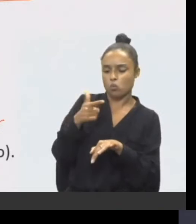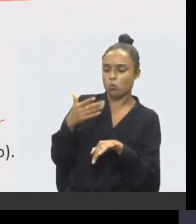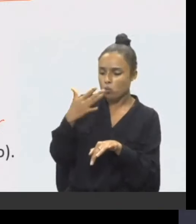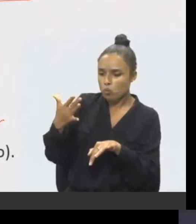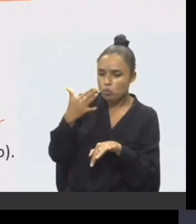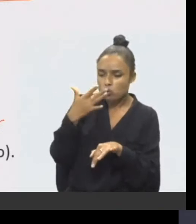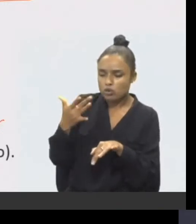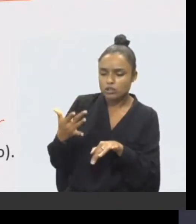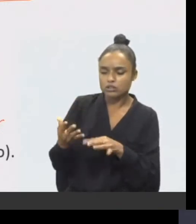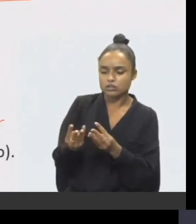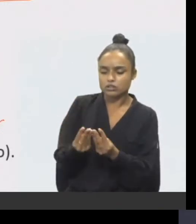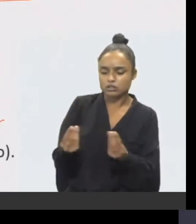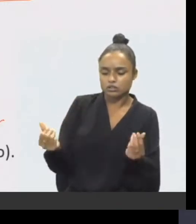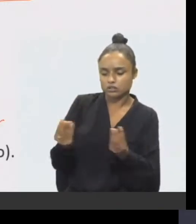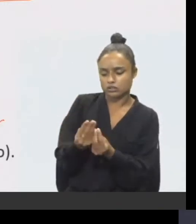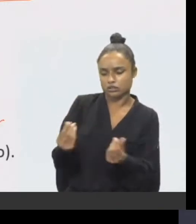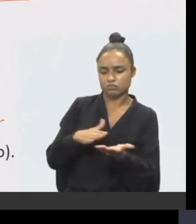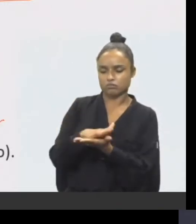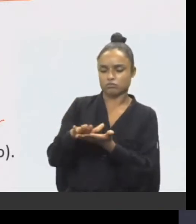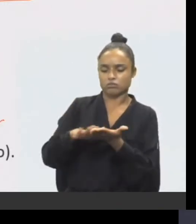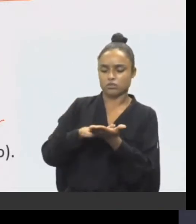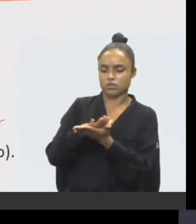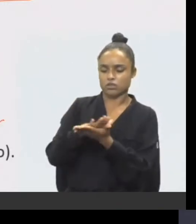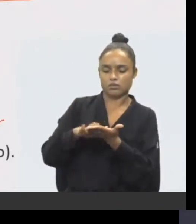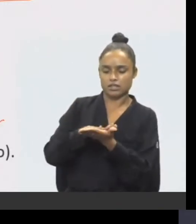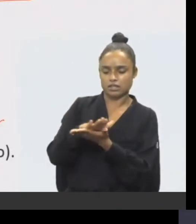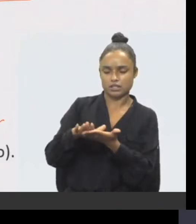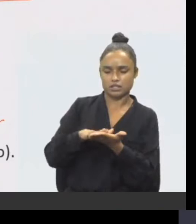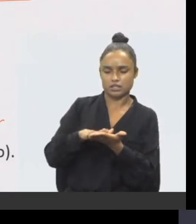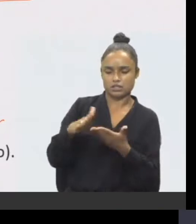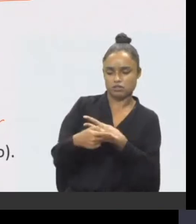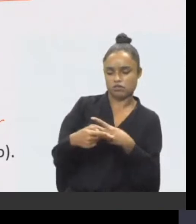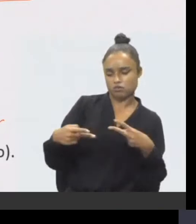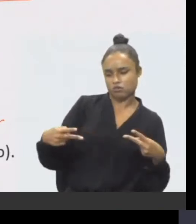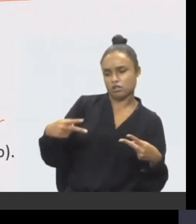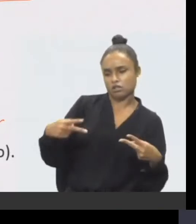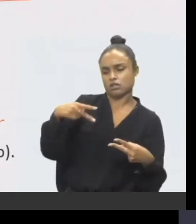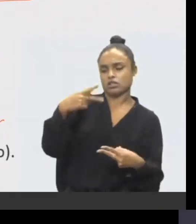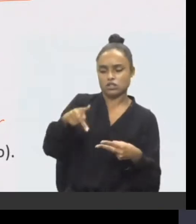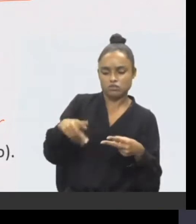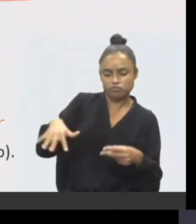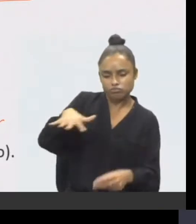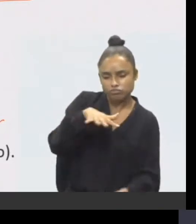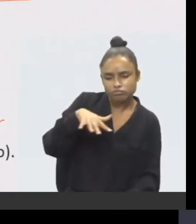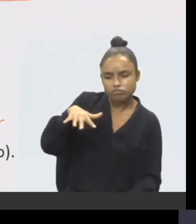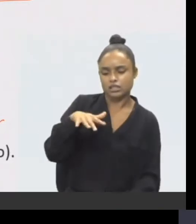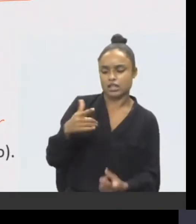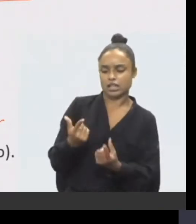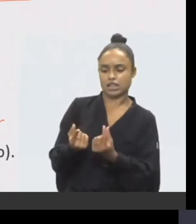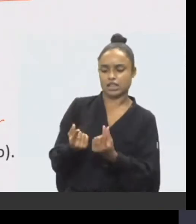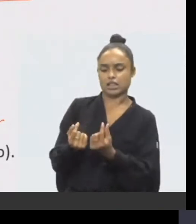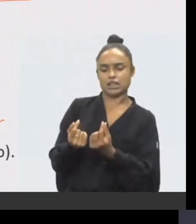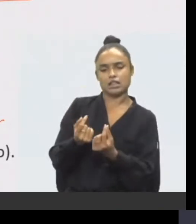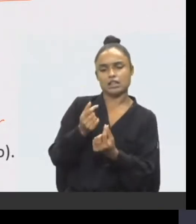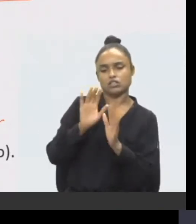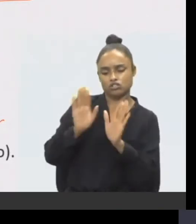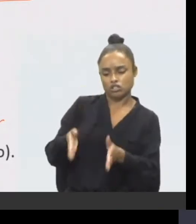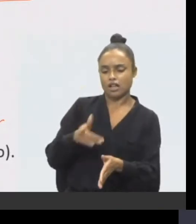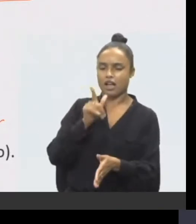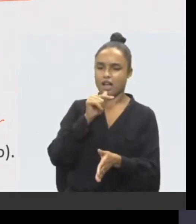sem nenhum tipo de partícula no seu meio líquido. Então, dessa forma, nós temos aí a